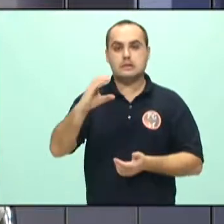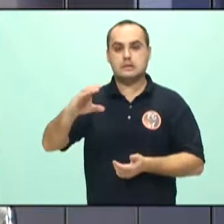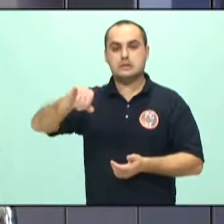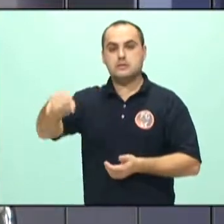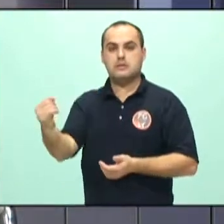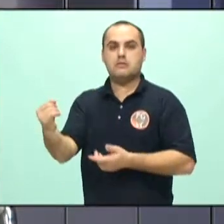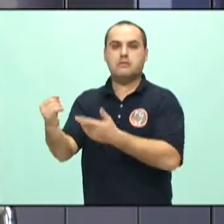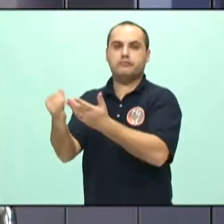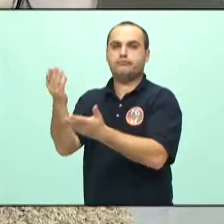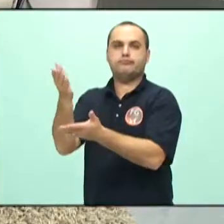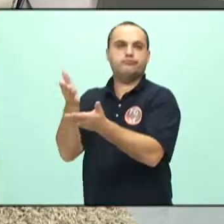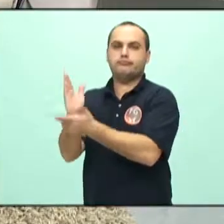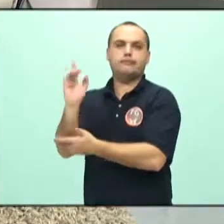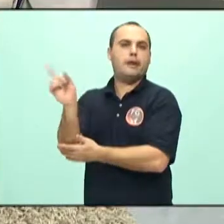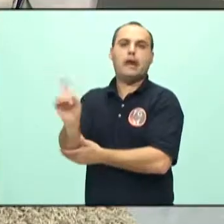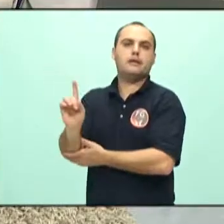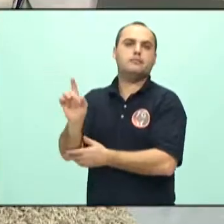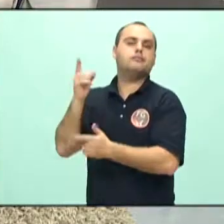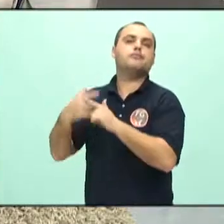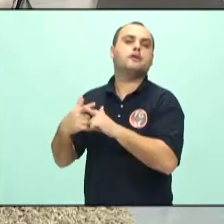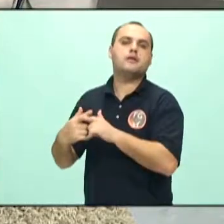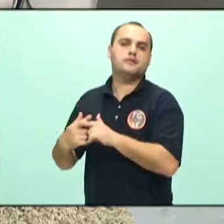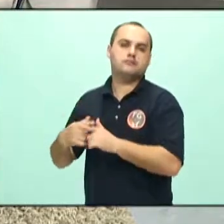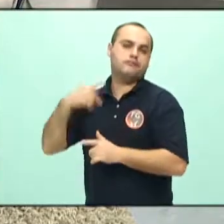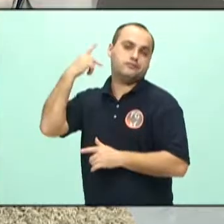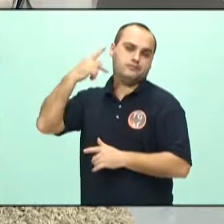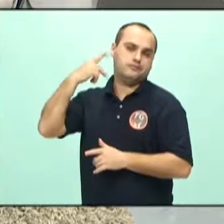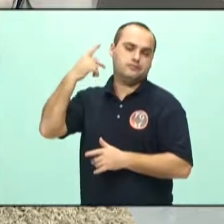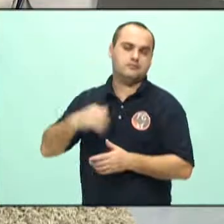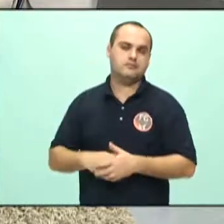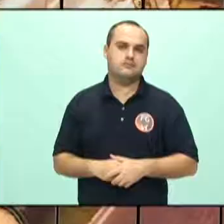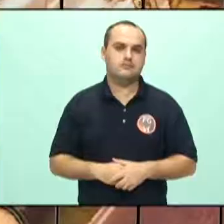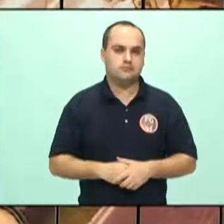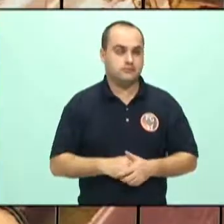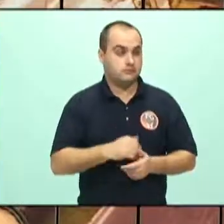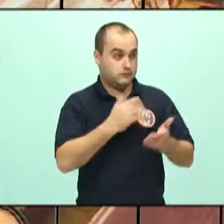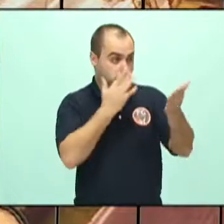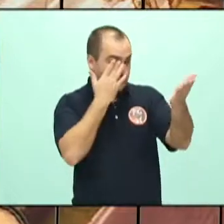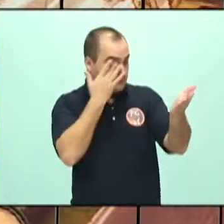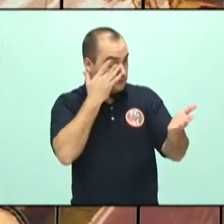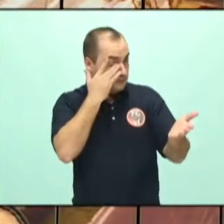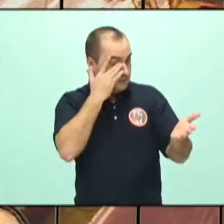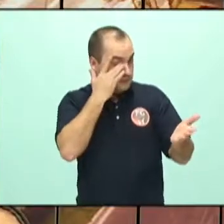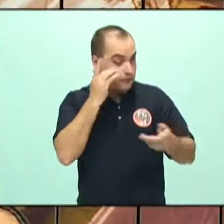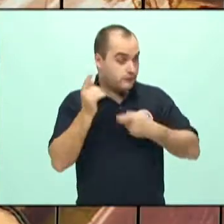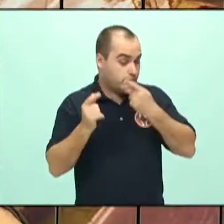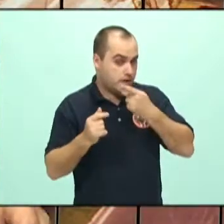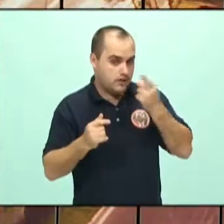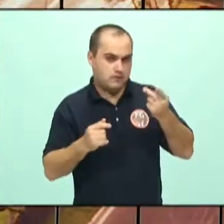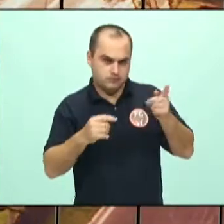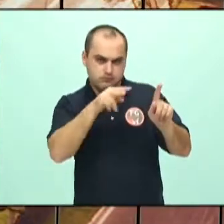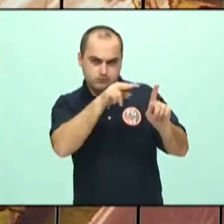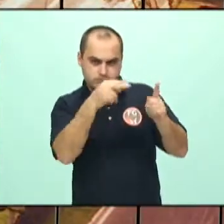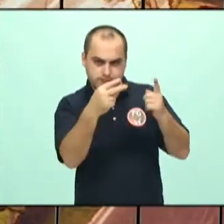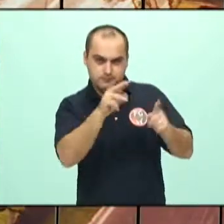picuinha política. O senhor fala nessa dificuldade de acesso ao portal da